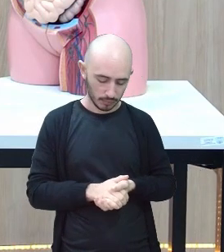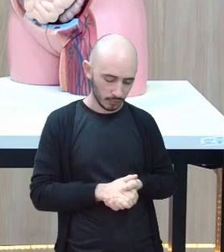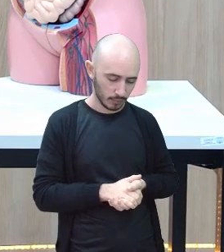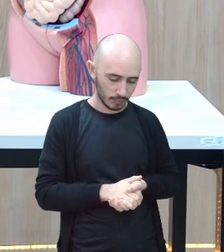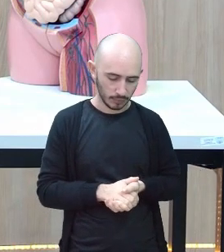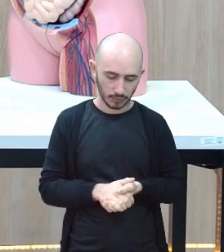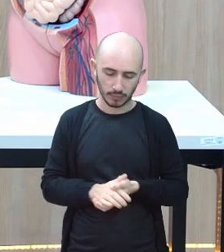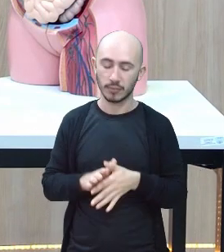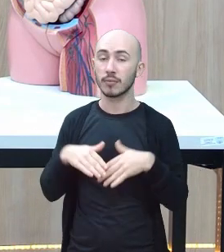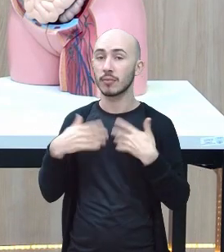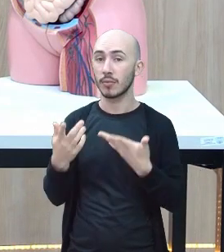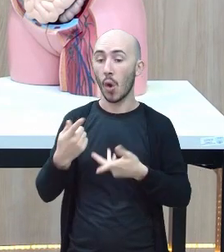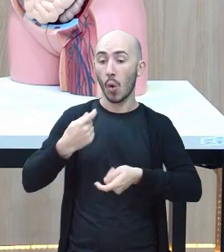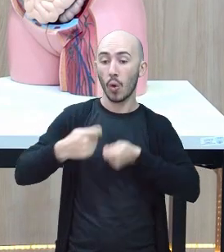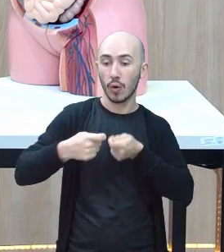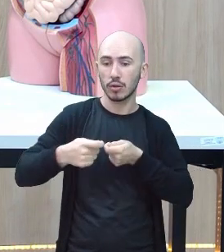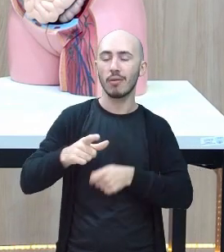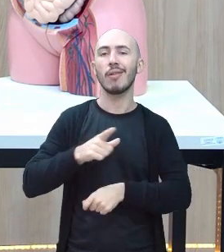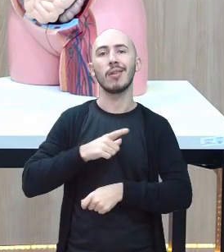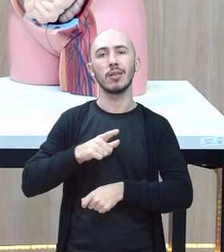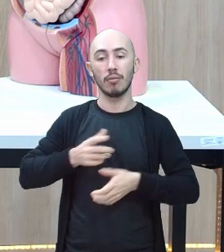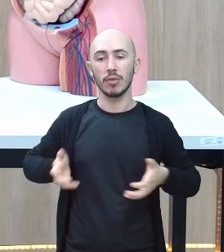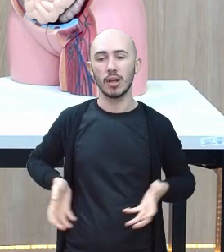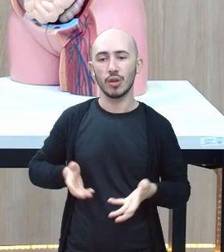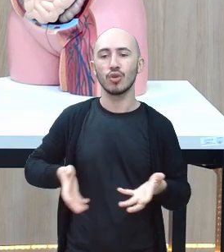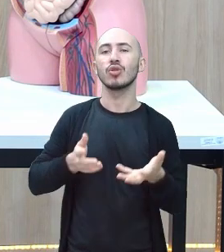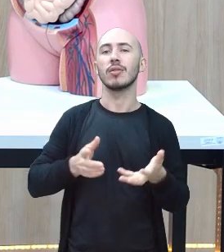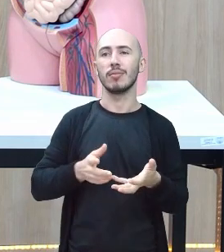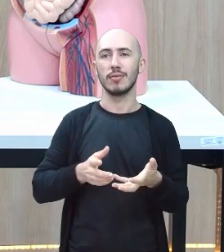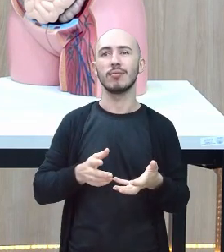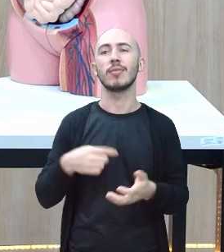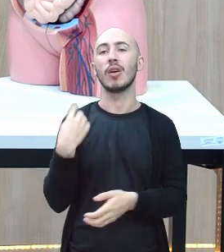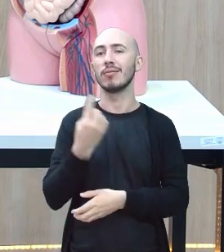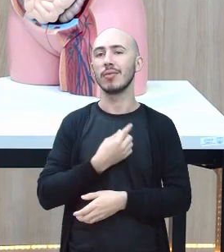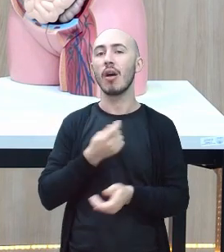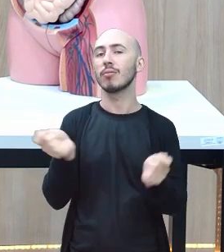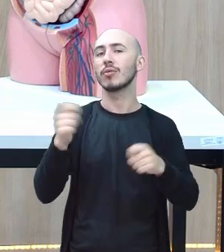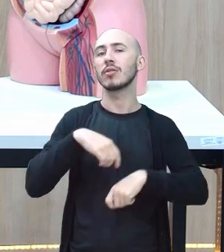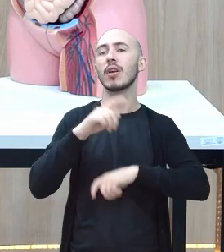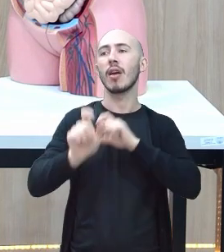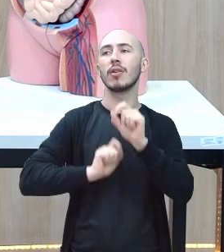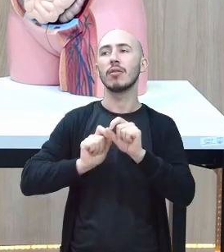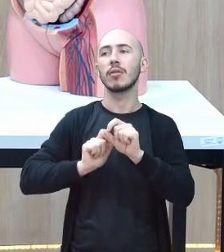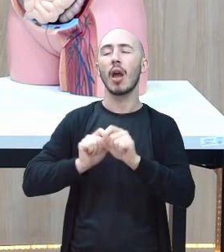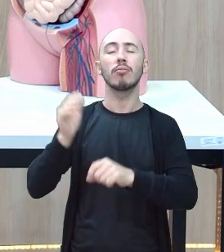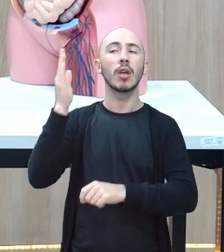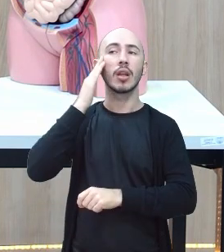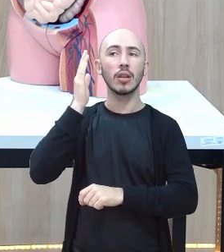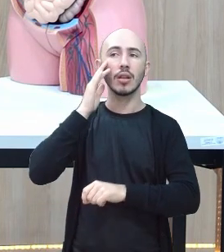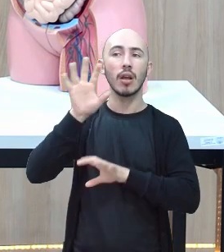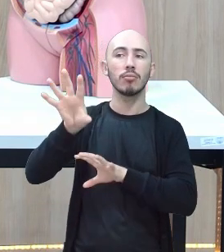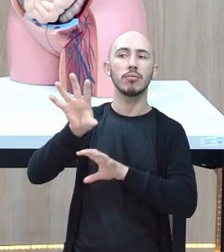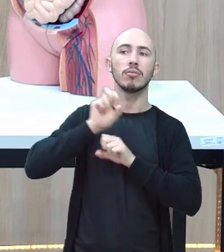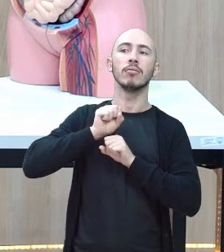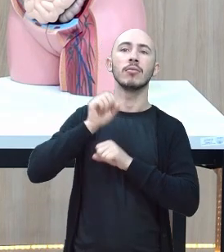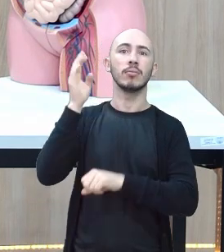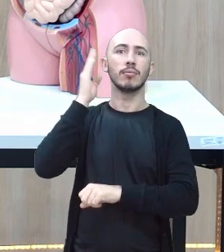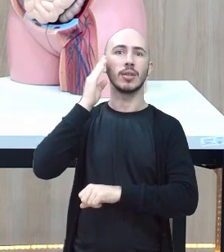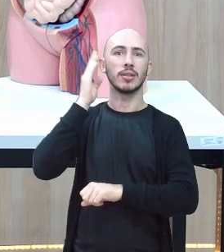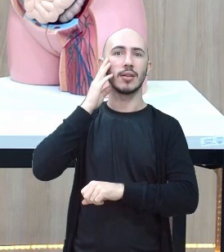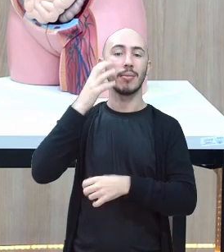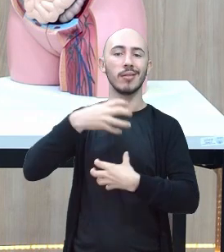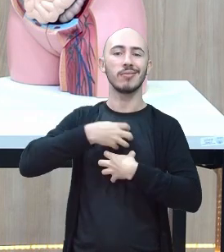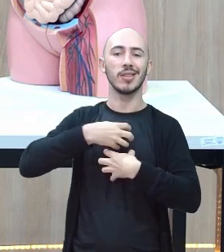Ele tem todo esse controle, todo esse estímulo para que nós possamos captar as mensagens, tanto interna